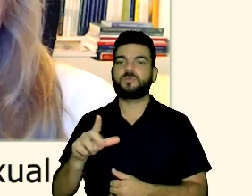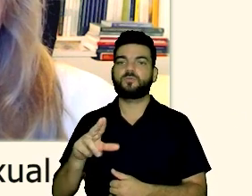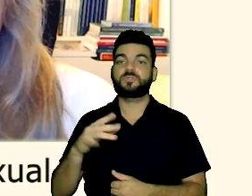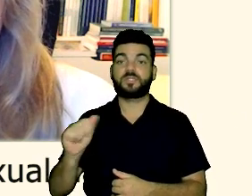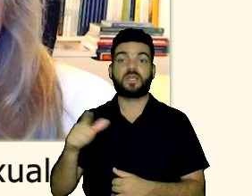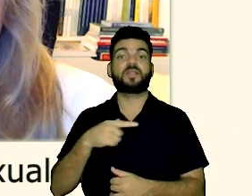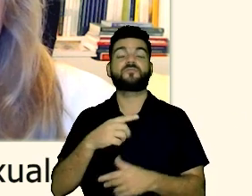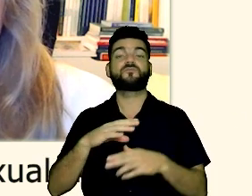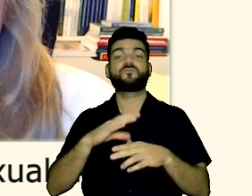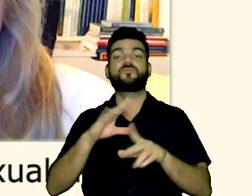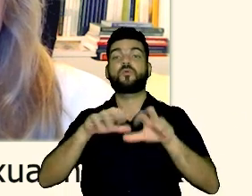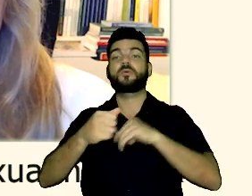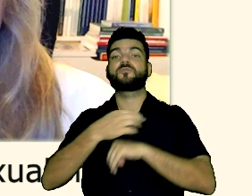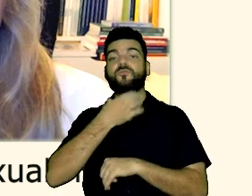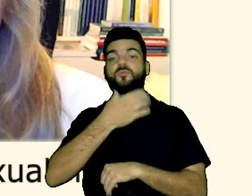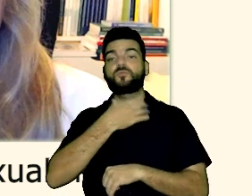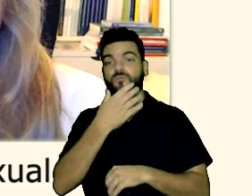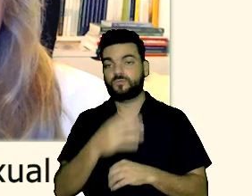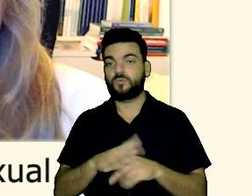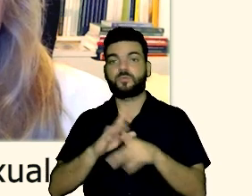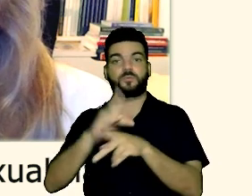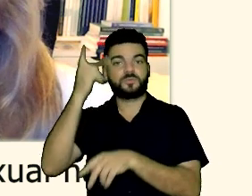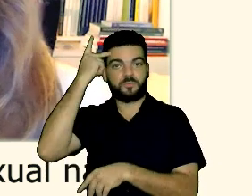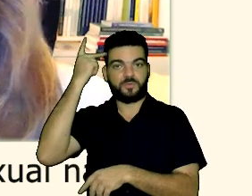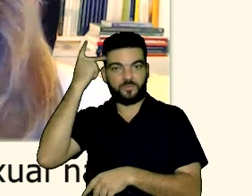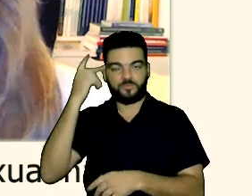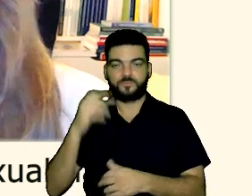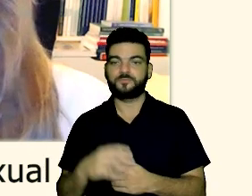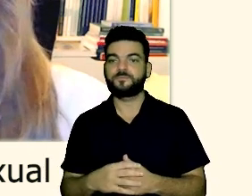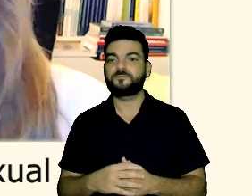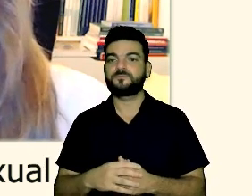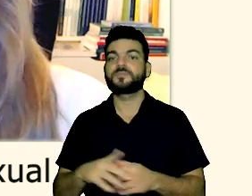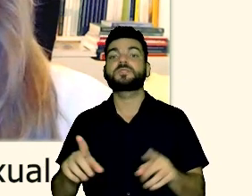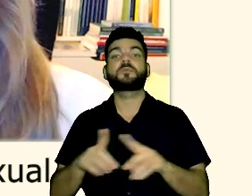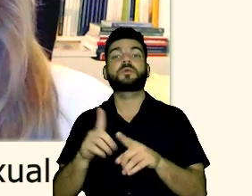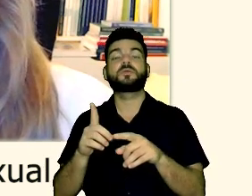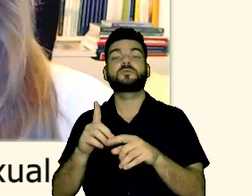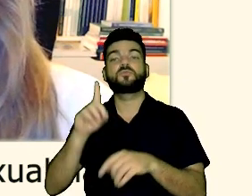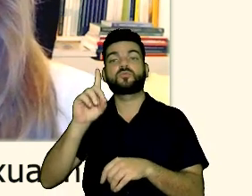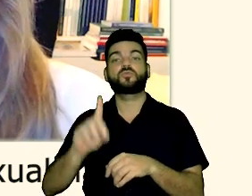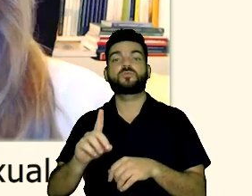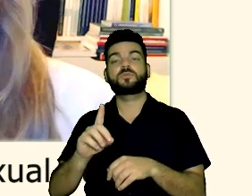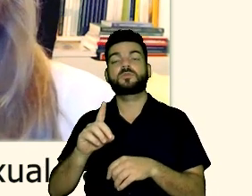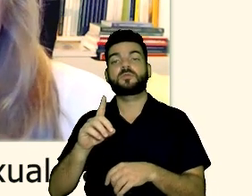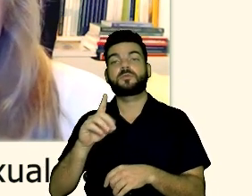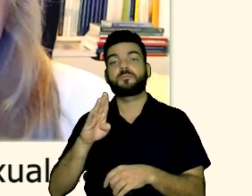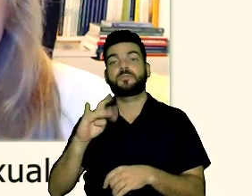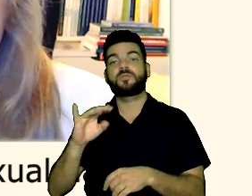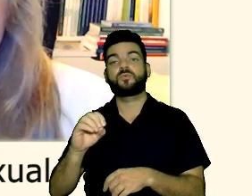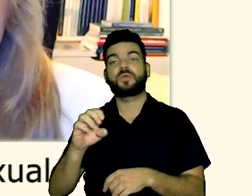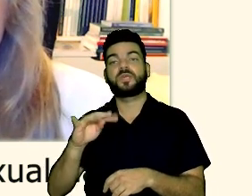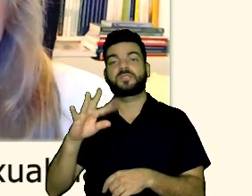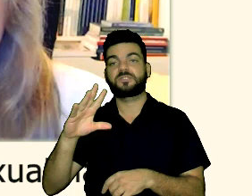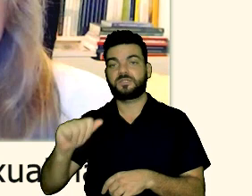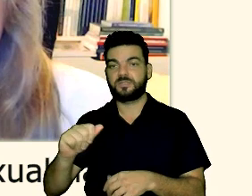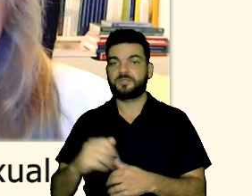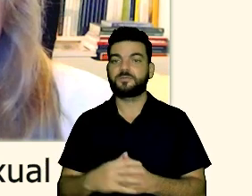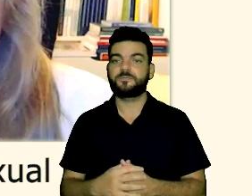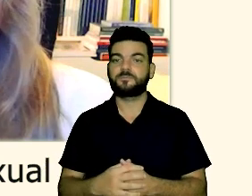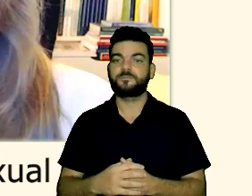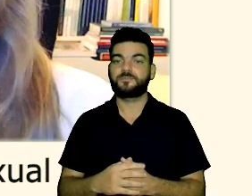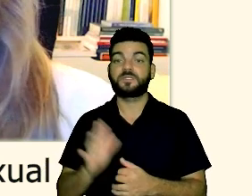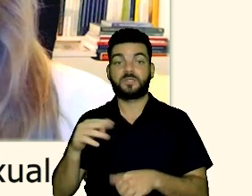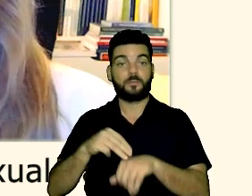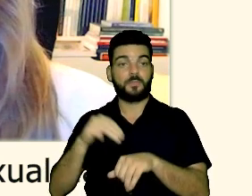Unifesp, é doutora em bioética pelo Centro Universitário São Camilo, mestra em ciências dos distúrbios da comunicação humana